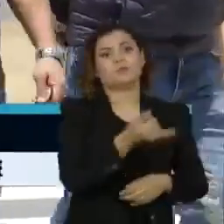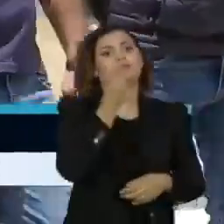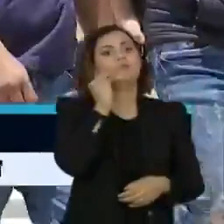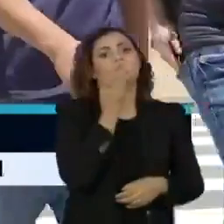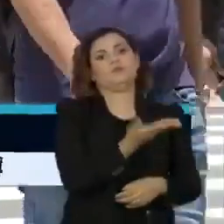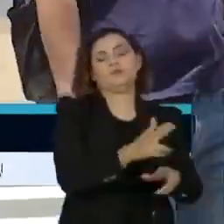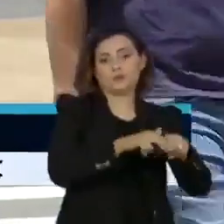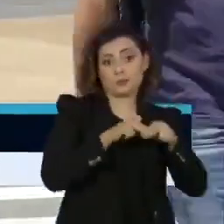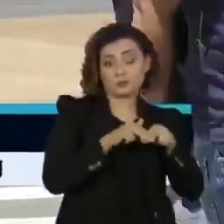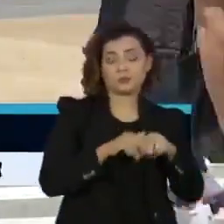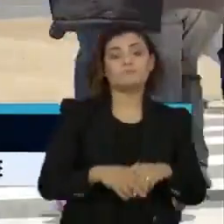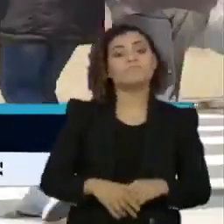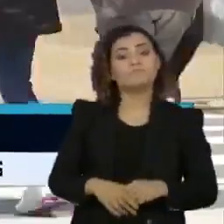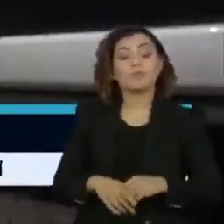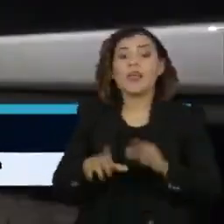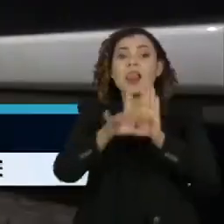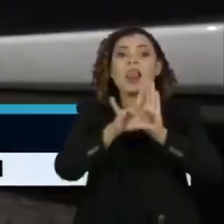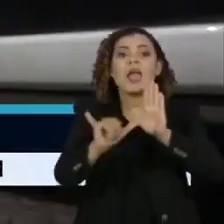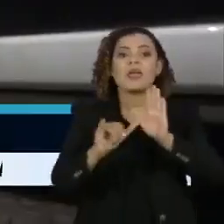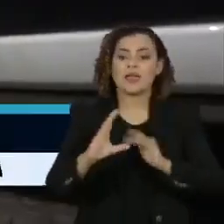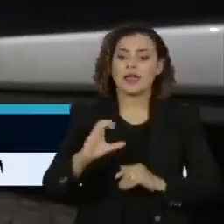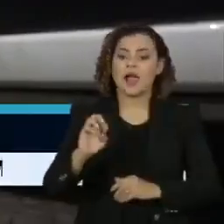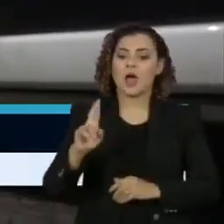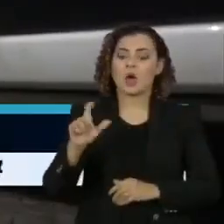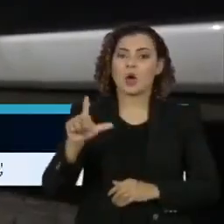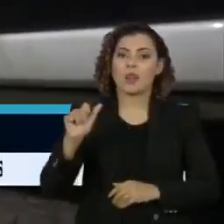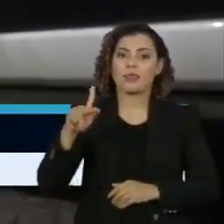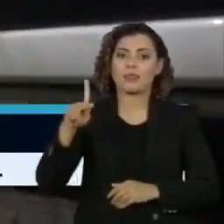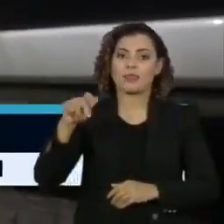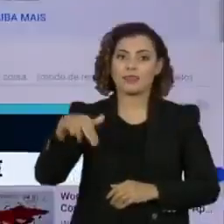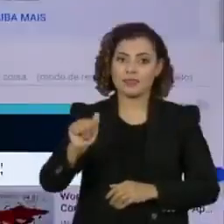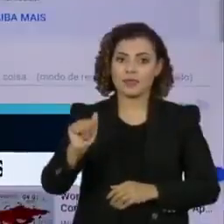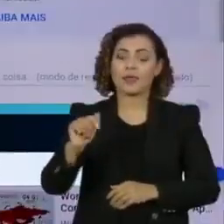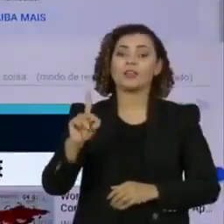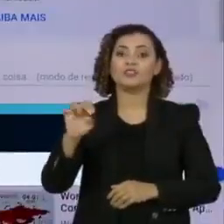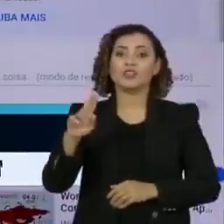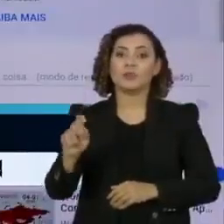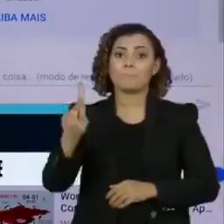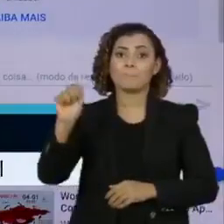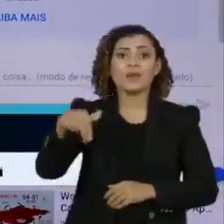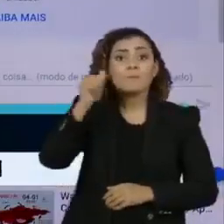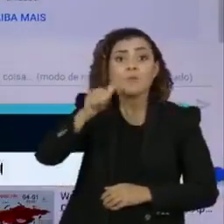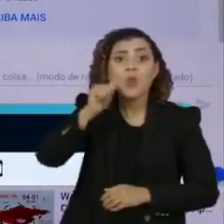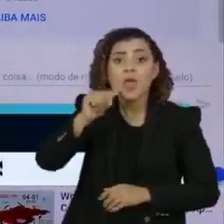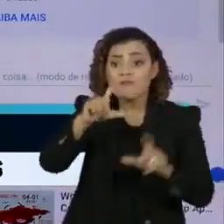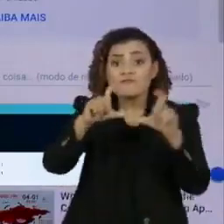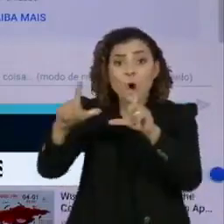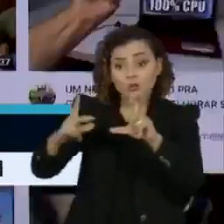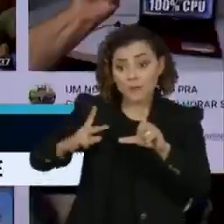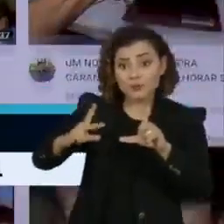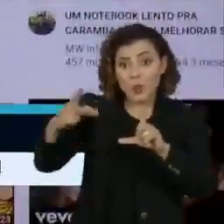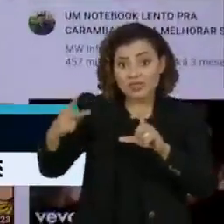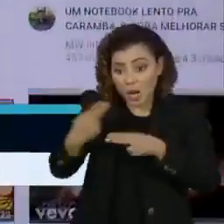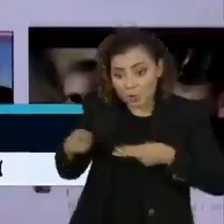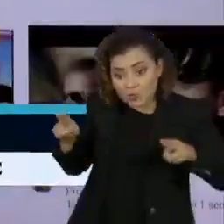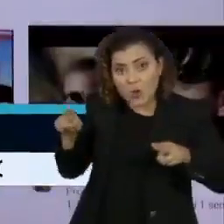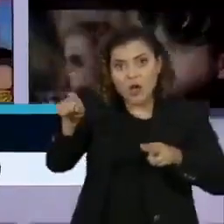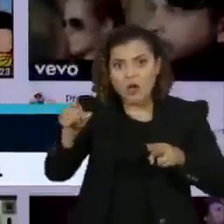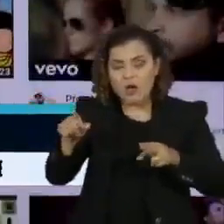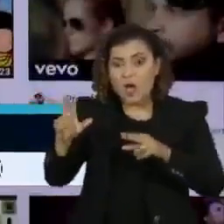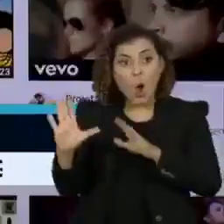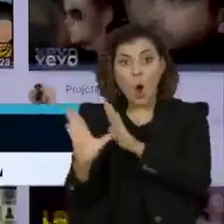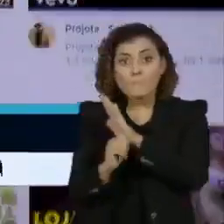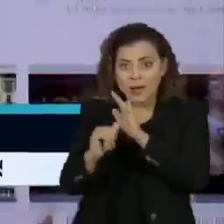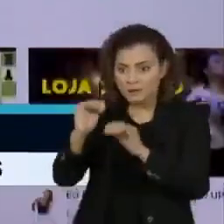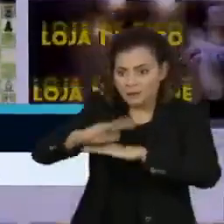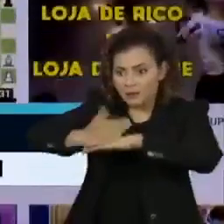A chamada Lei Carolina Dieckmann, criada em 2012, com o nome da atriz que teve fotos íntimas roubadas de seu